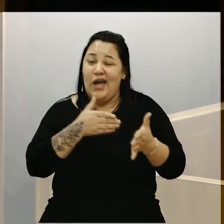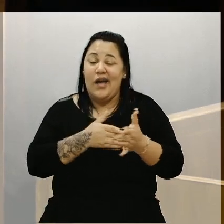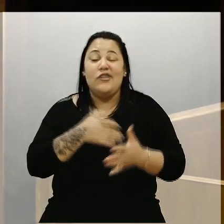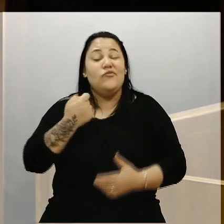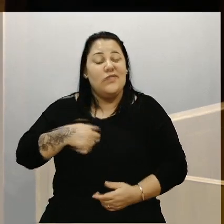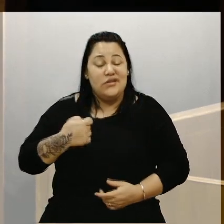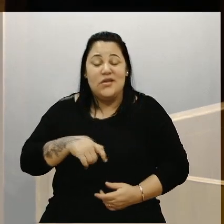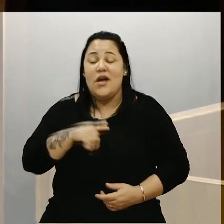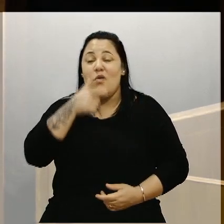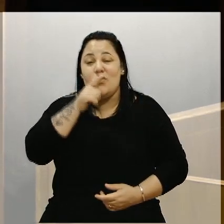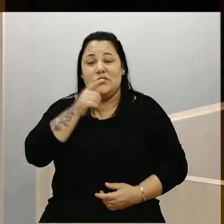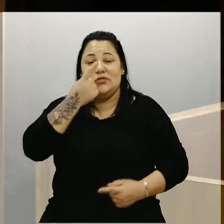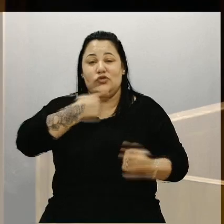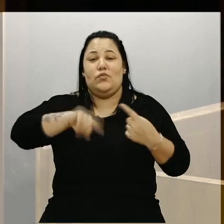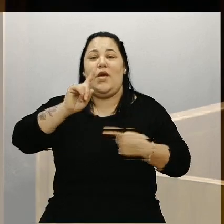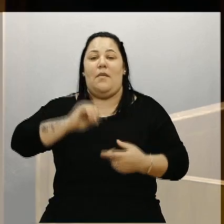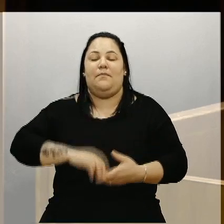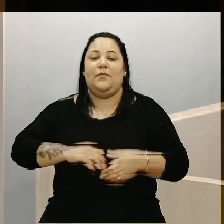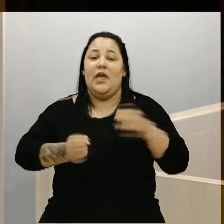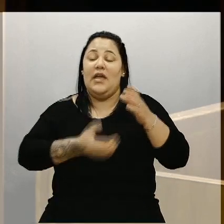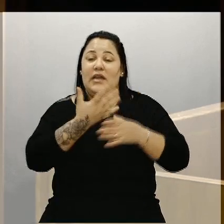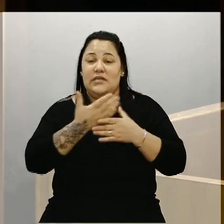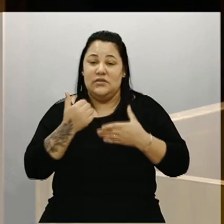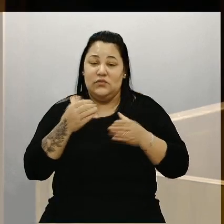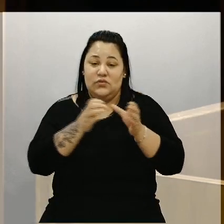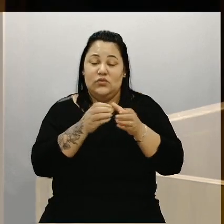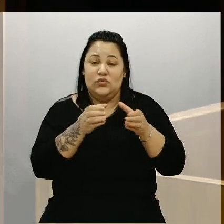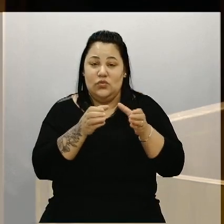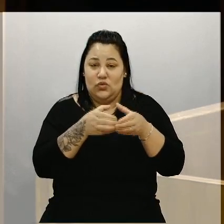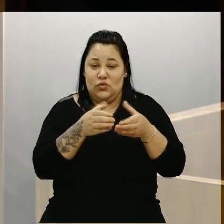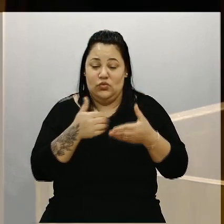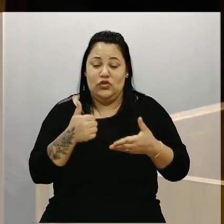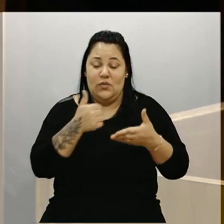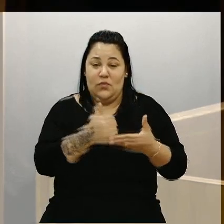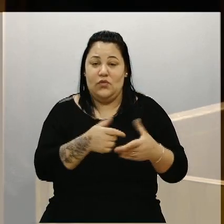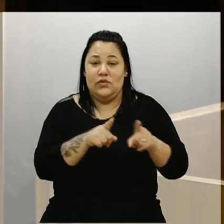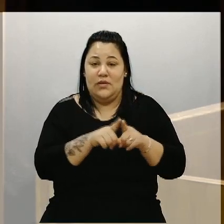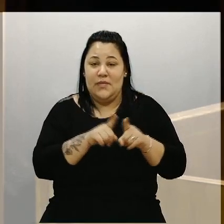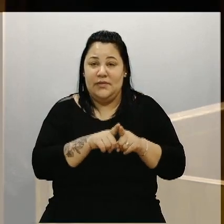superados. A criação dessa frente parlamentar, presidente, em apoio